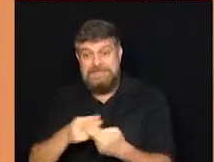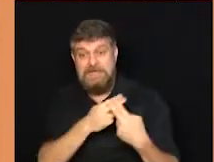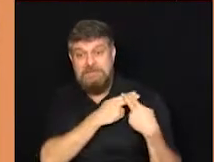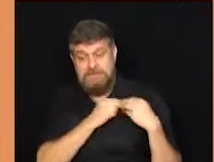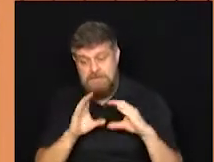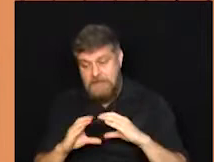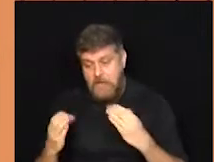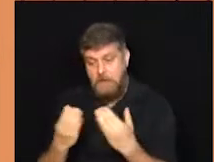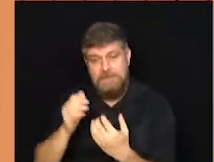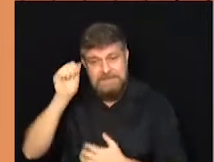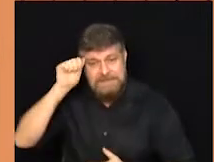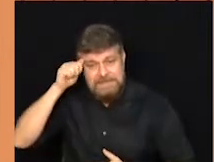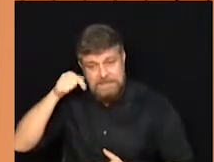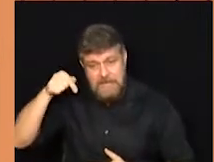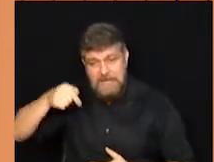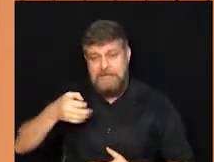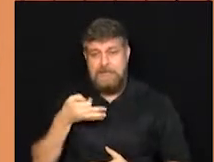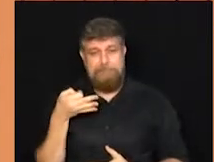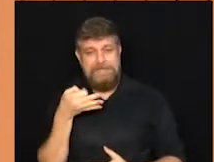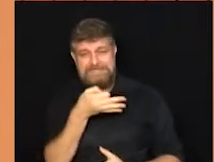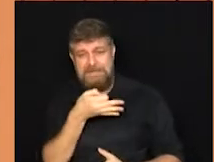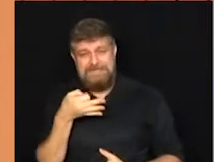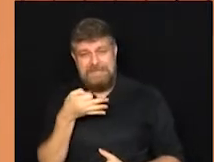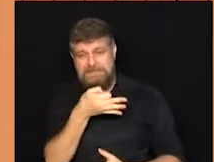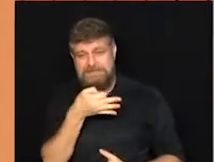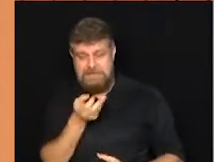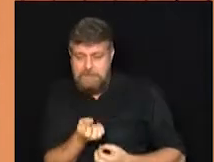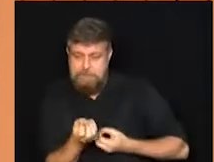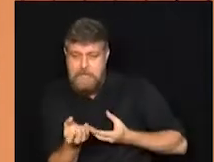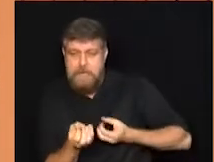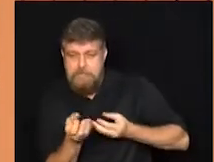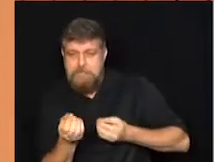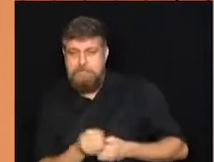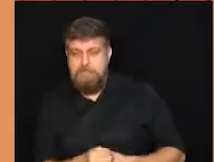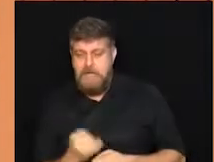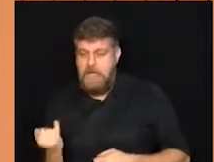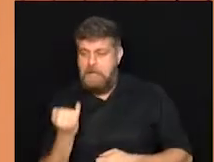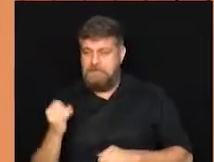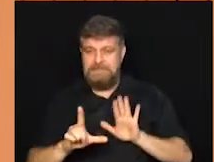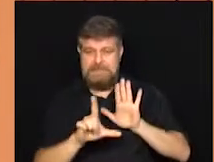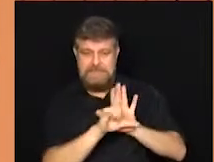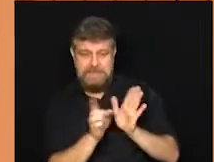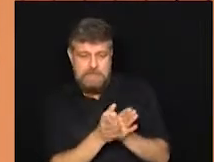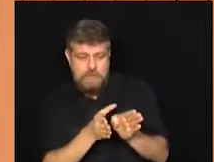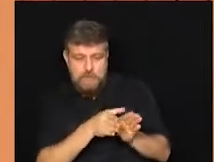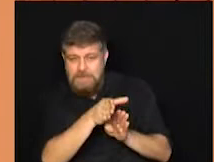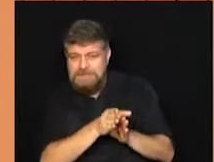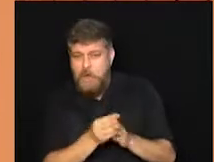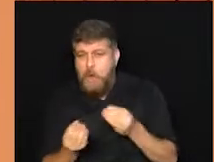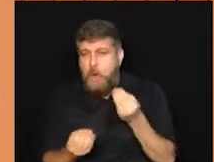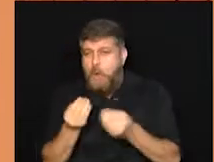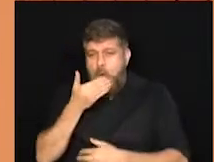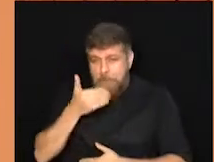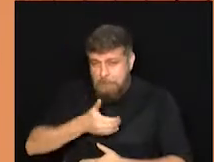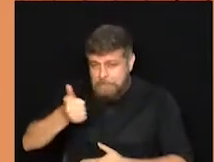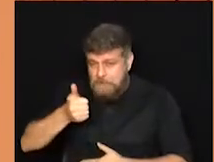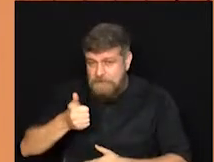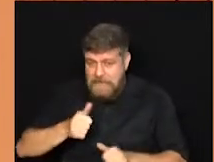também, para que ele também faça suas considerações da importância da lei do Conselho, como que a gente pode melhorar, o que a gente pode